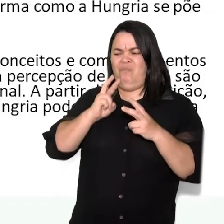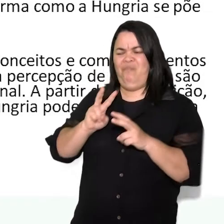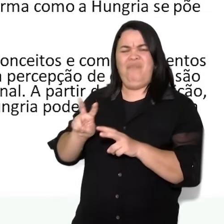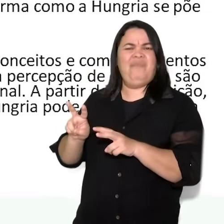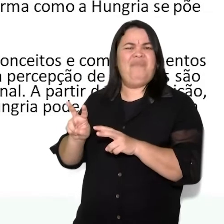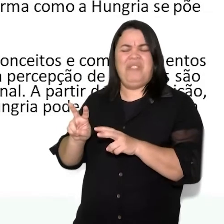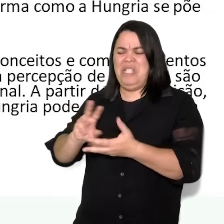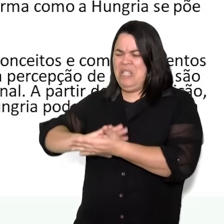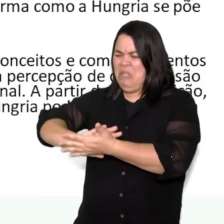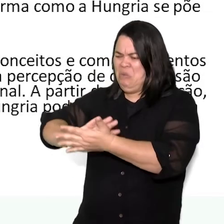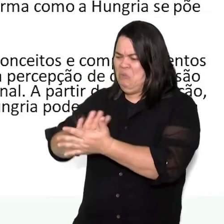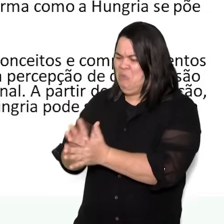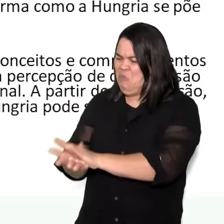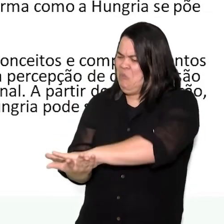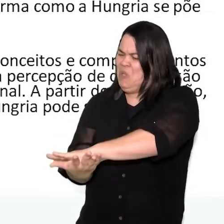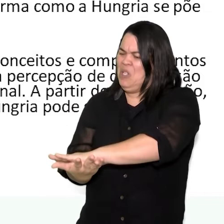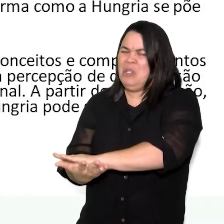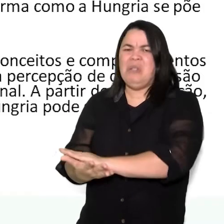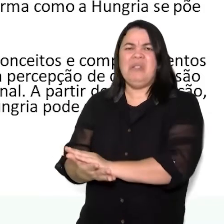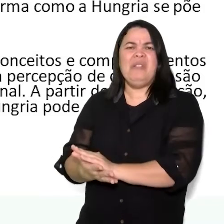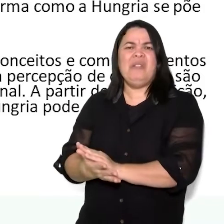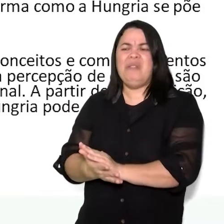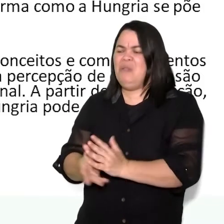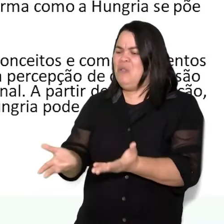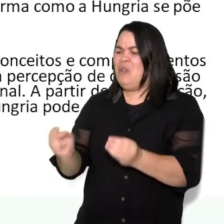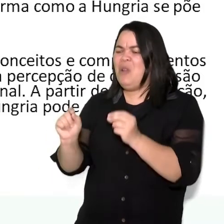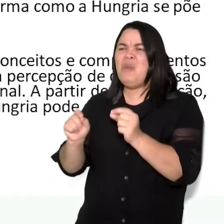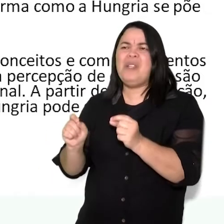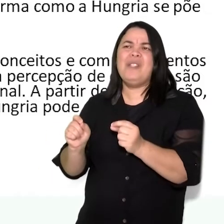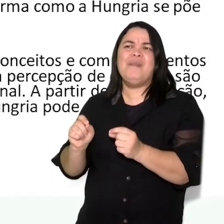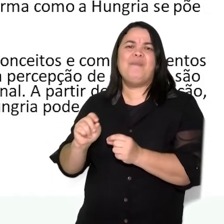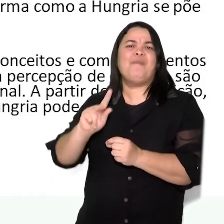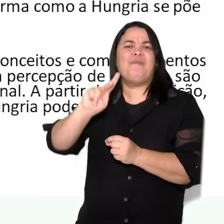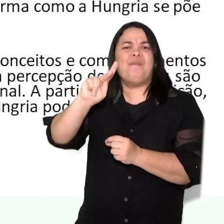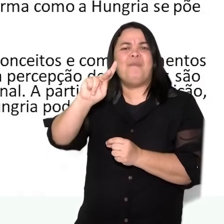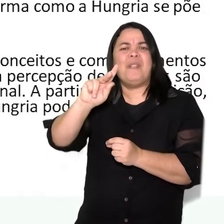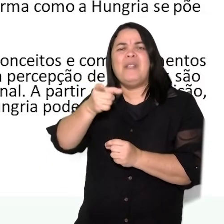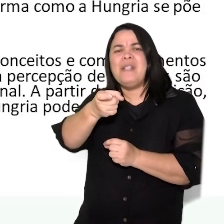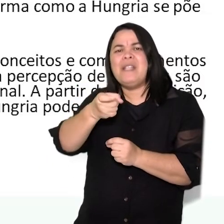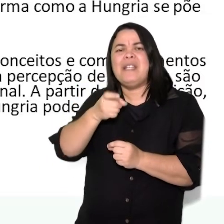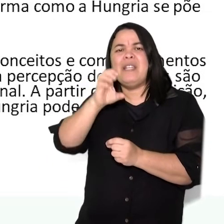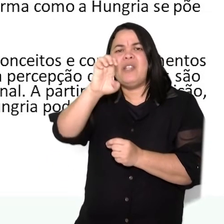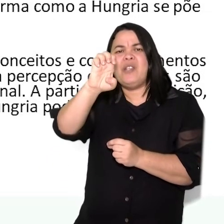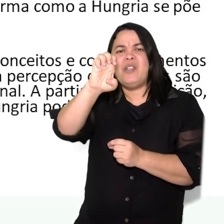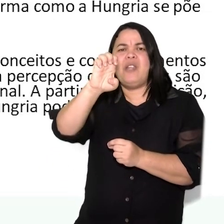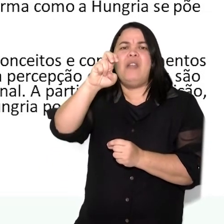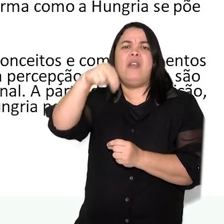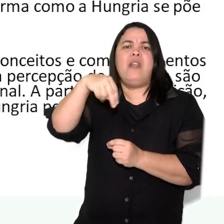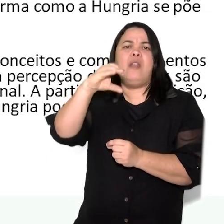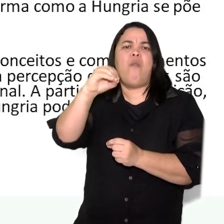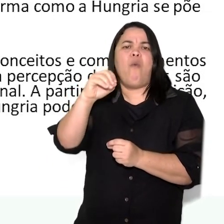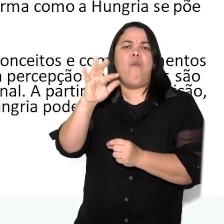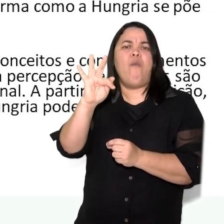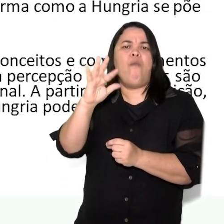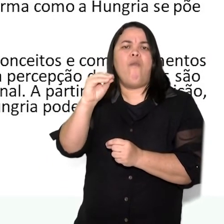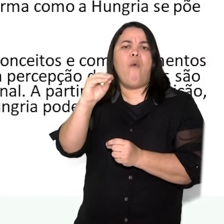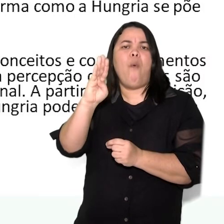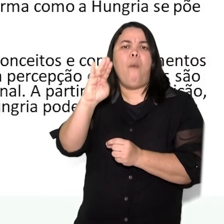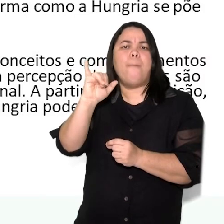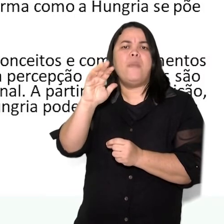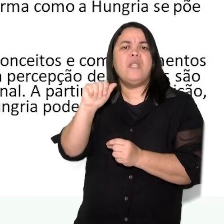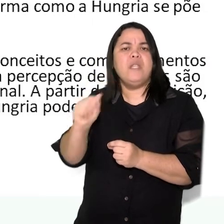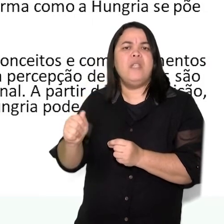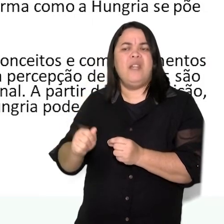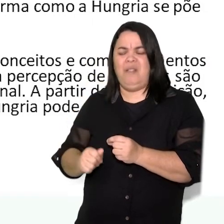atitudes, preconceitos e comportamentos que rejeitam, excluem e frequentemente difamam pessoas, com base na percepção que elas